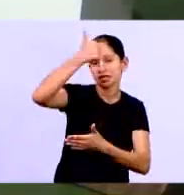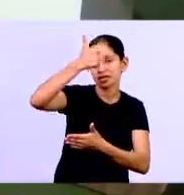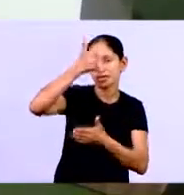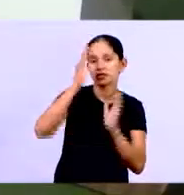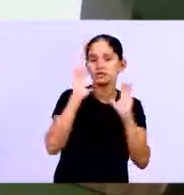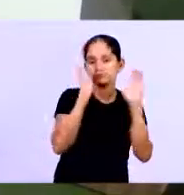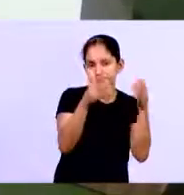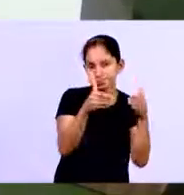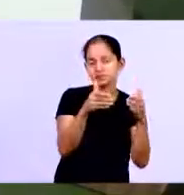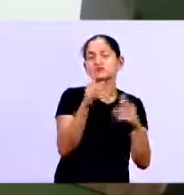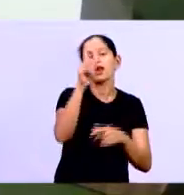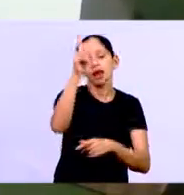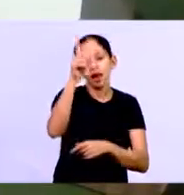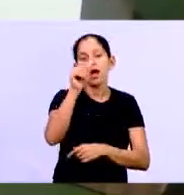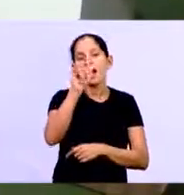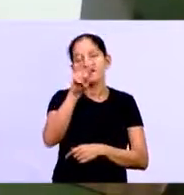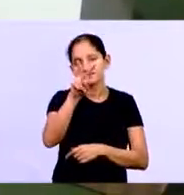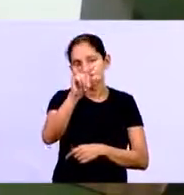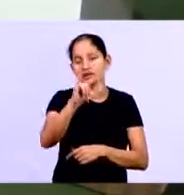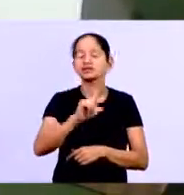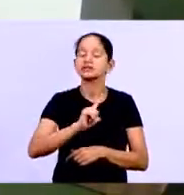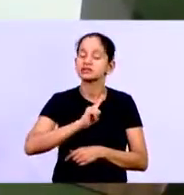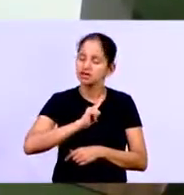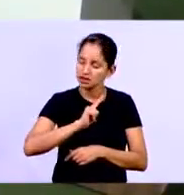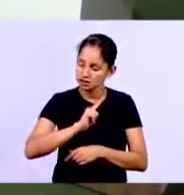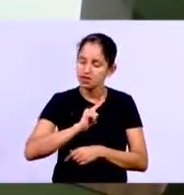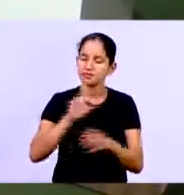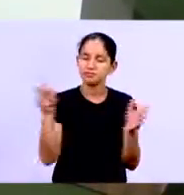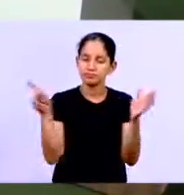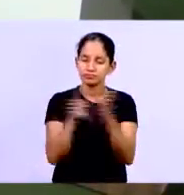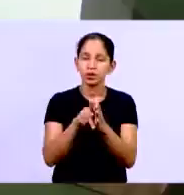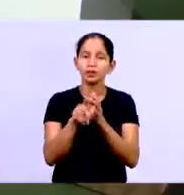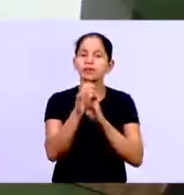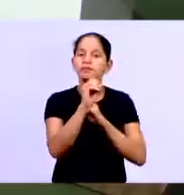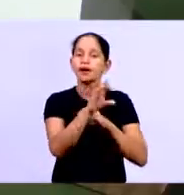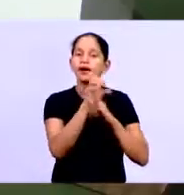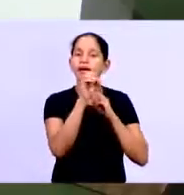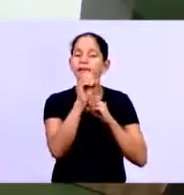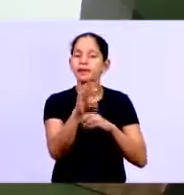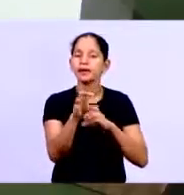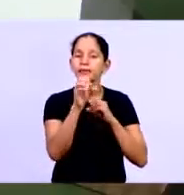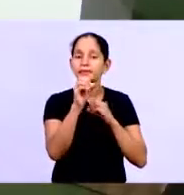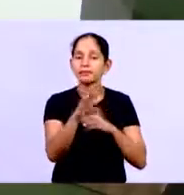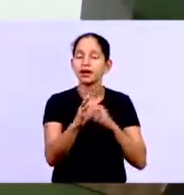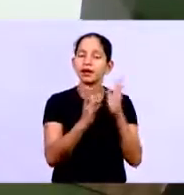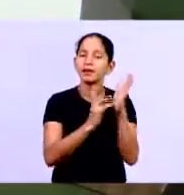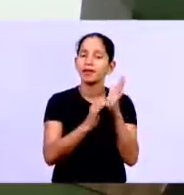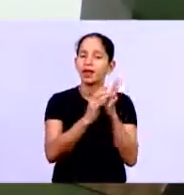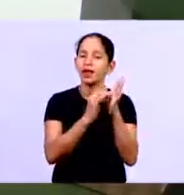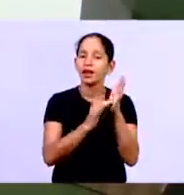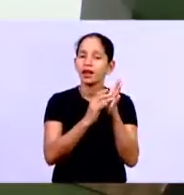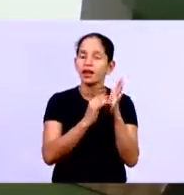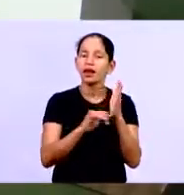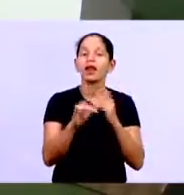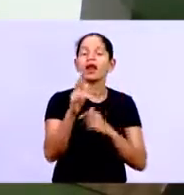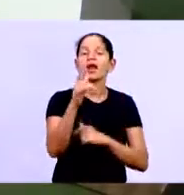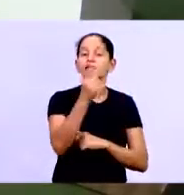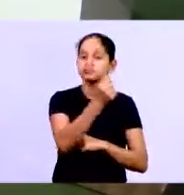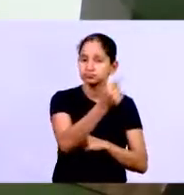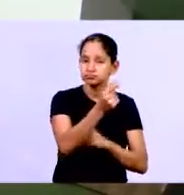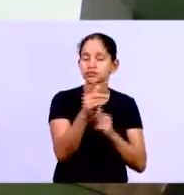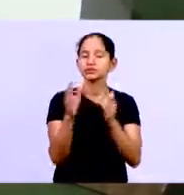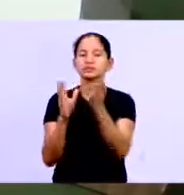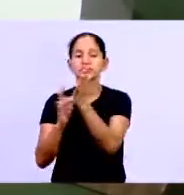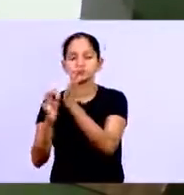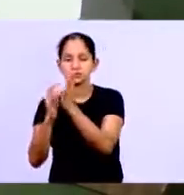No primeiro bloco dessa disciplina tem lá um tutorial, como que faz conta com calculadoras financeira e